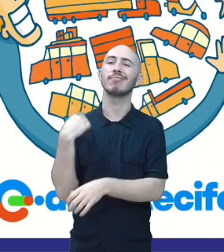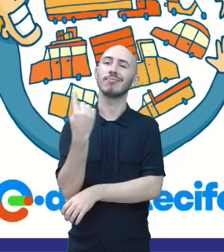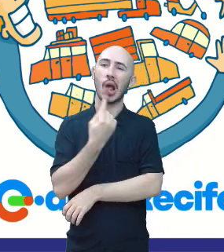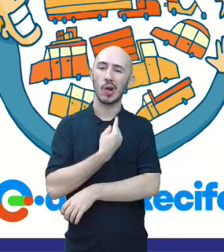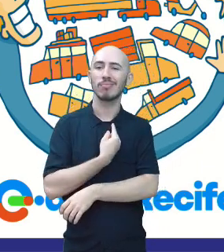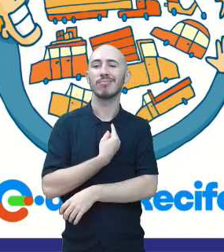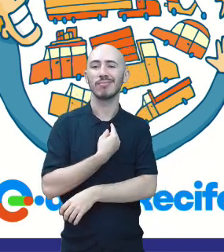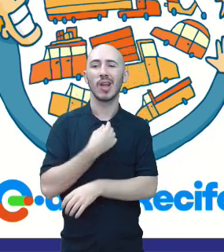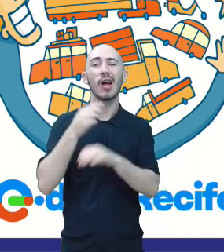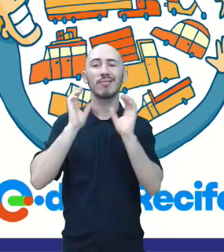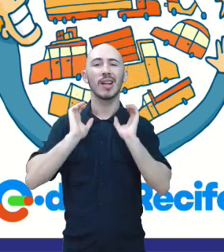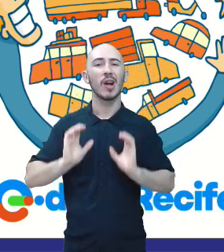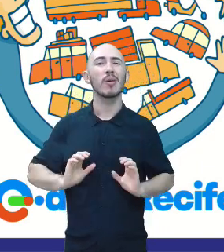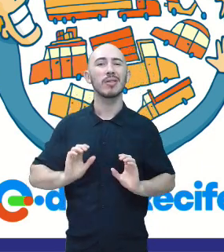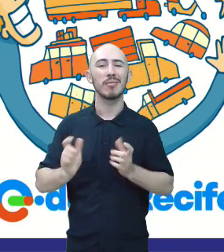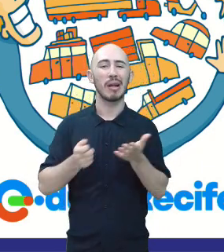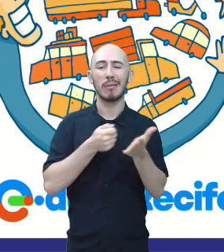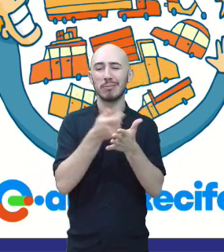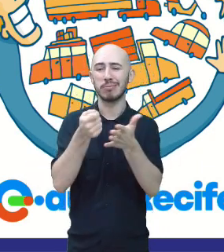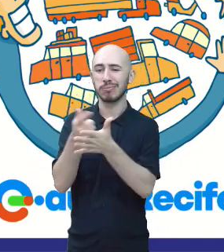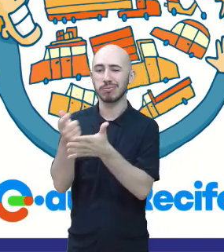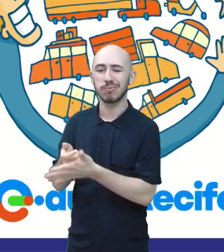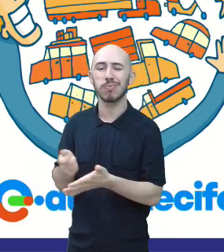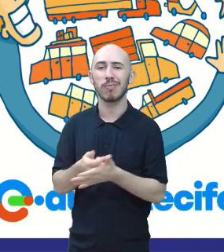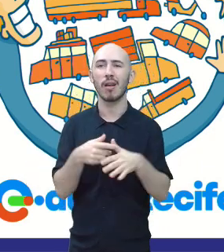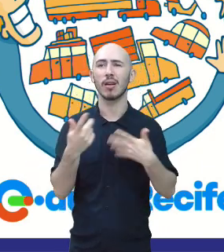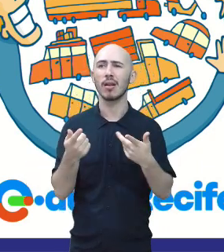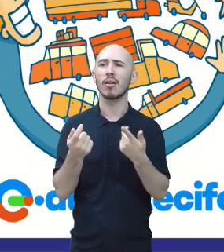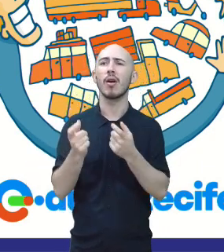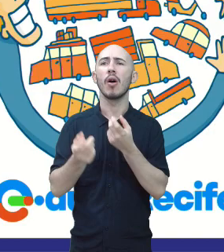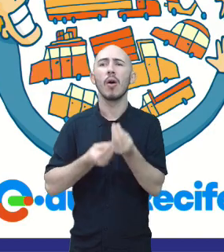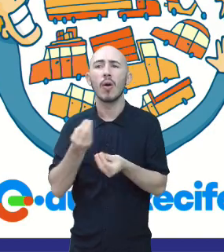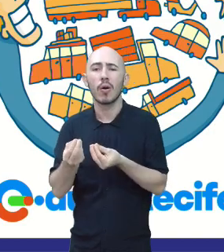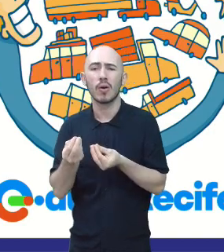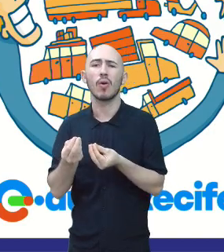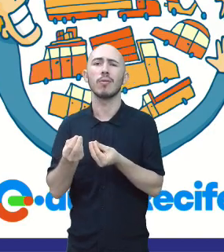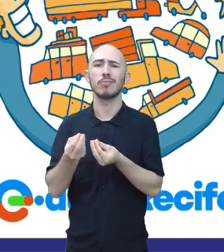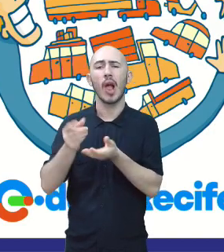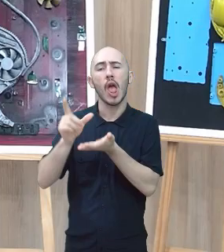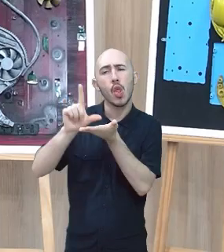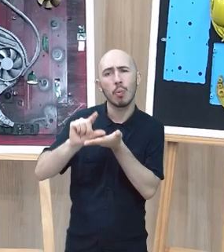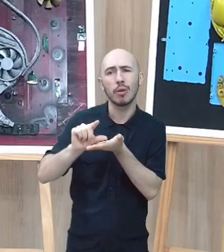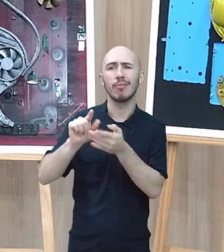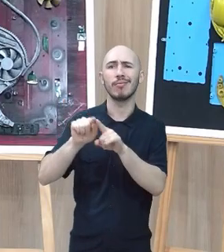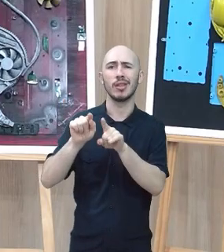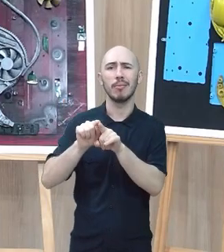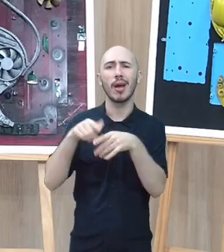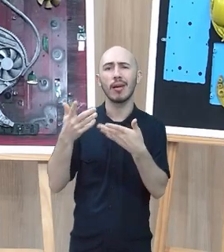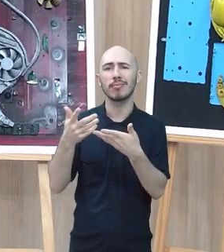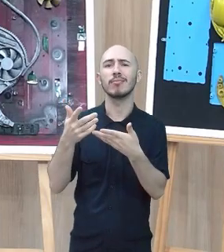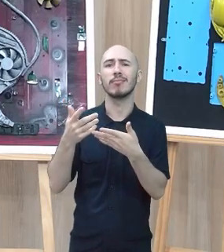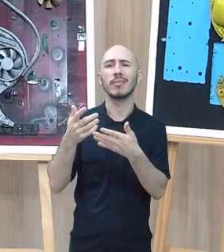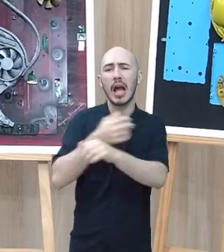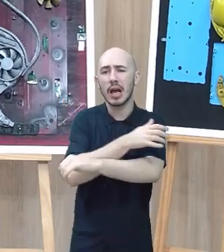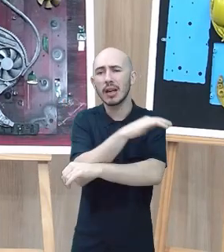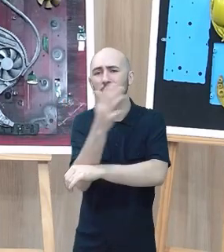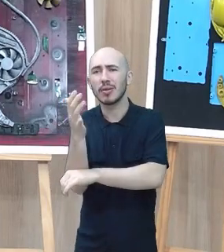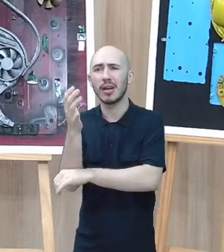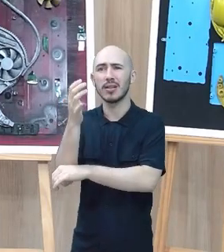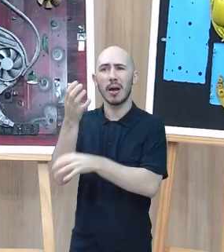Como a gente está alertando aqui. Saber economizar os nossos recursos naturais. Então, vamos tentar economizar,